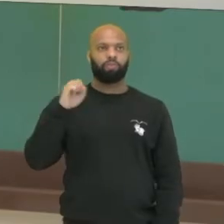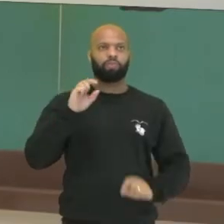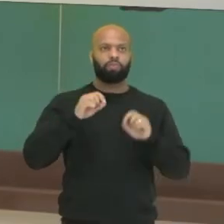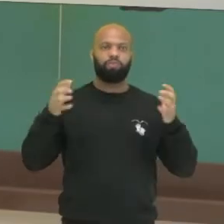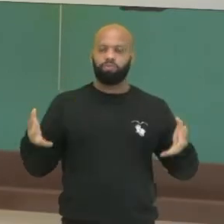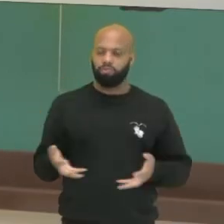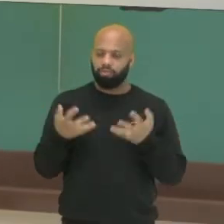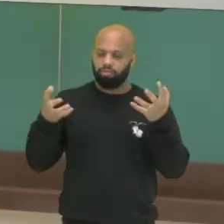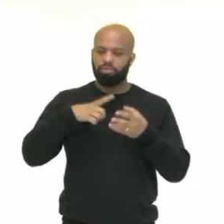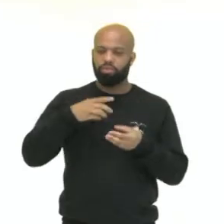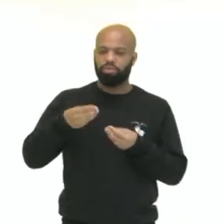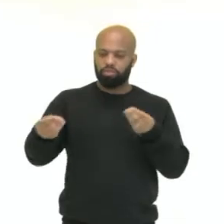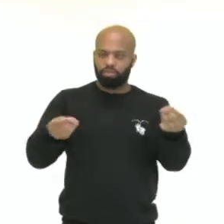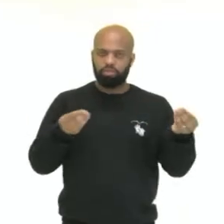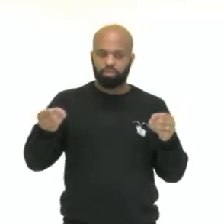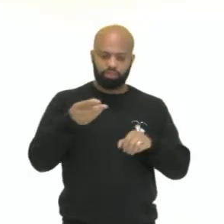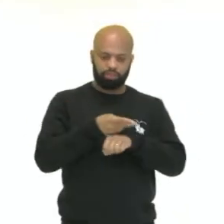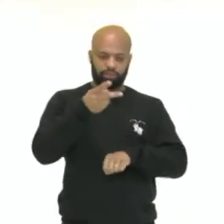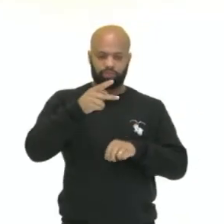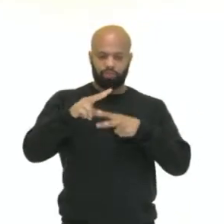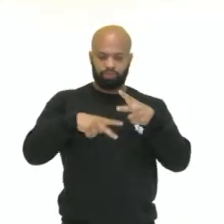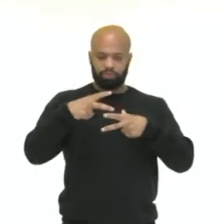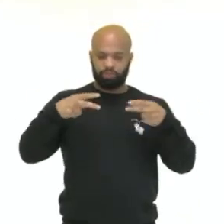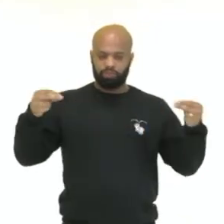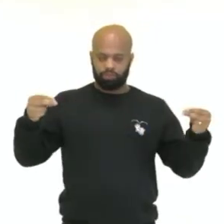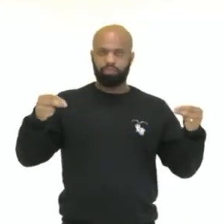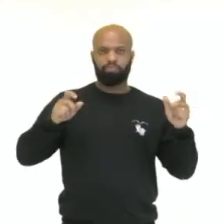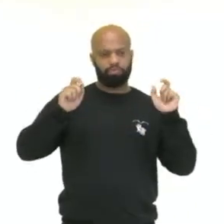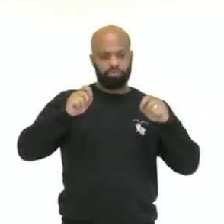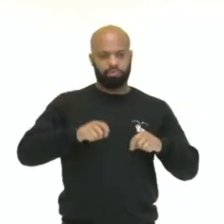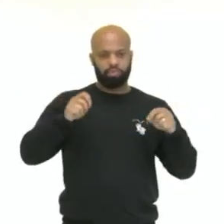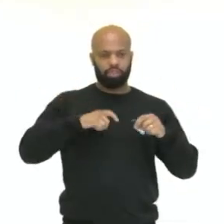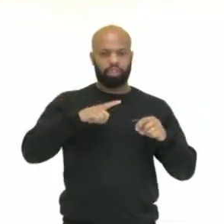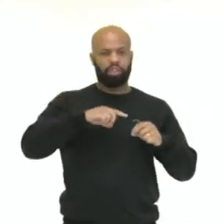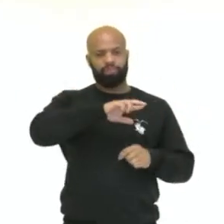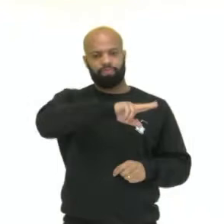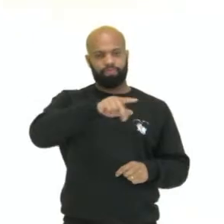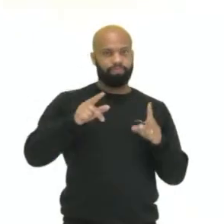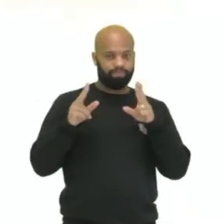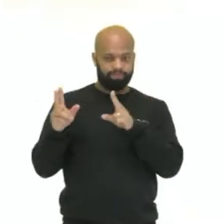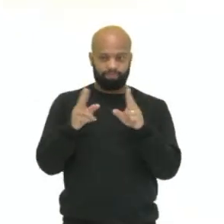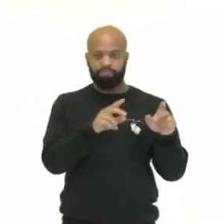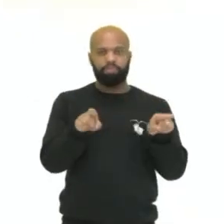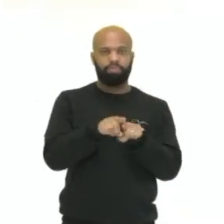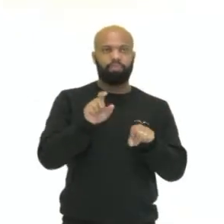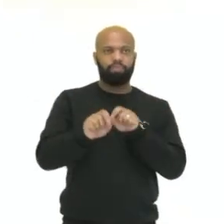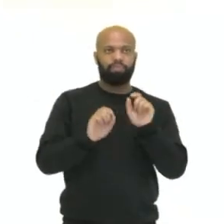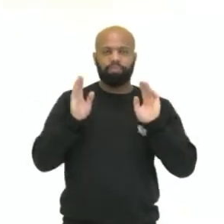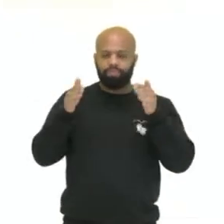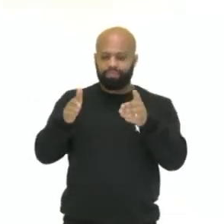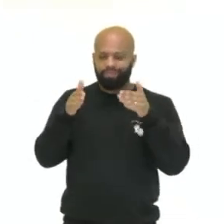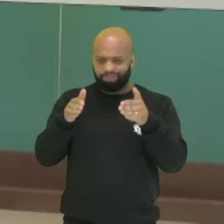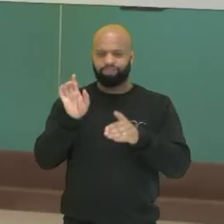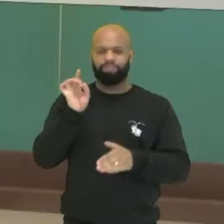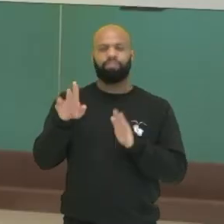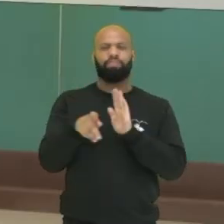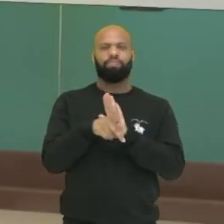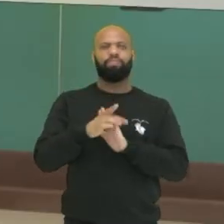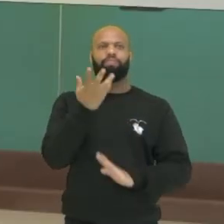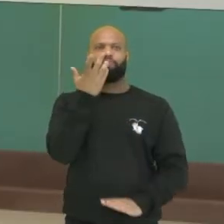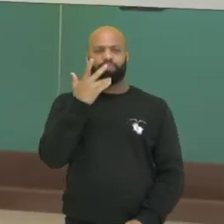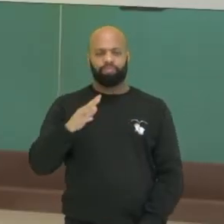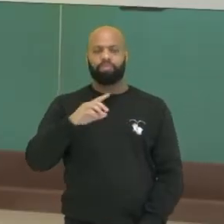promoção com distribuição de prêmios ou brindes colecionáveis ou com apelos ao público infantil. Está aí também